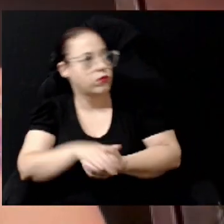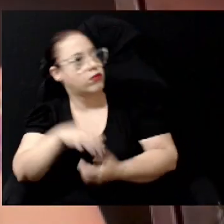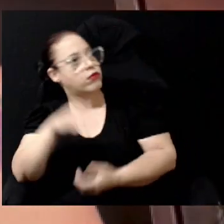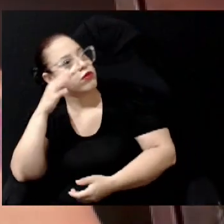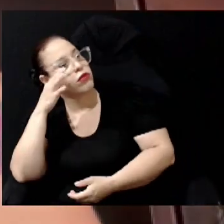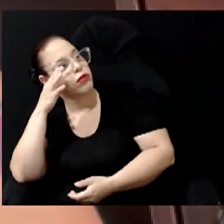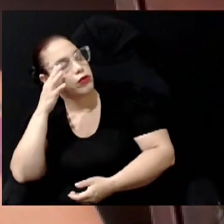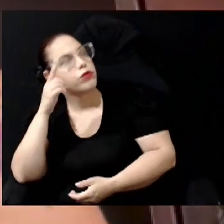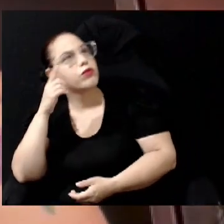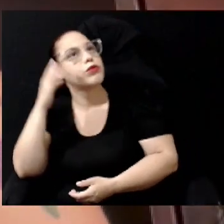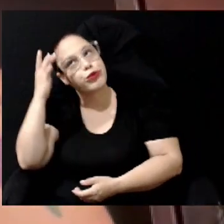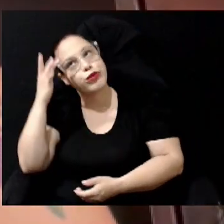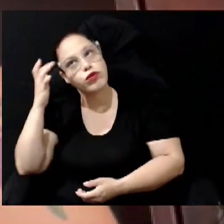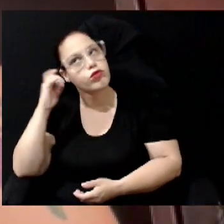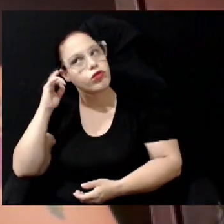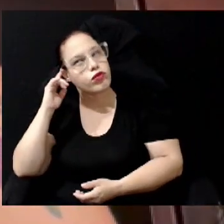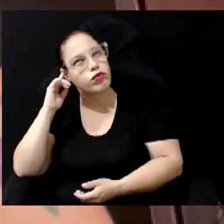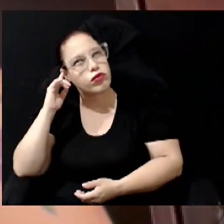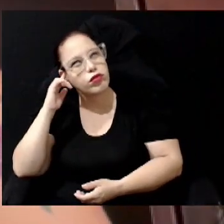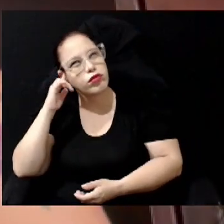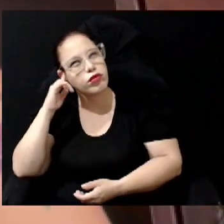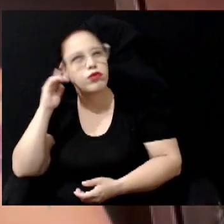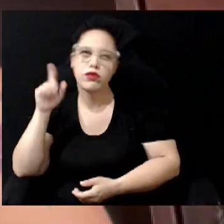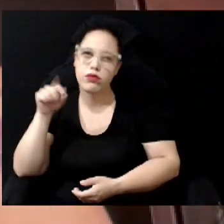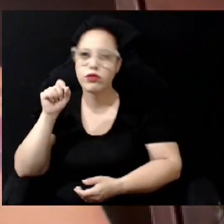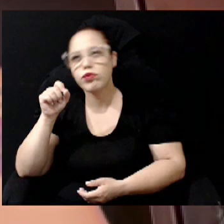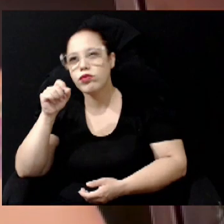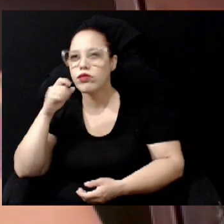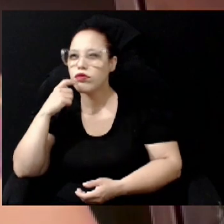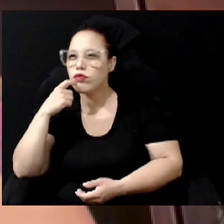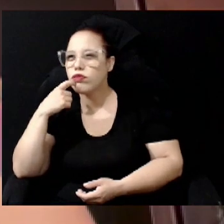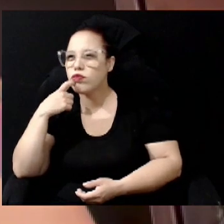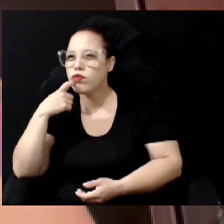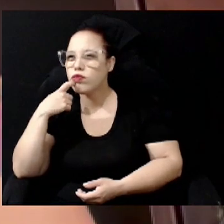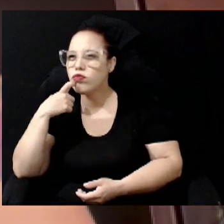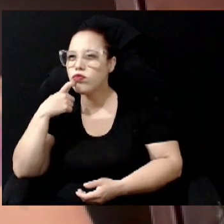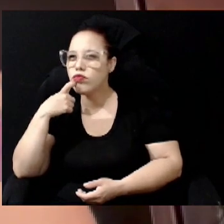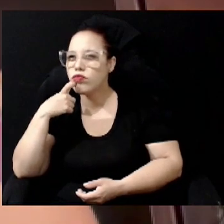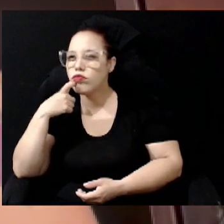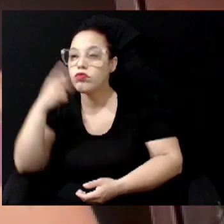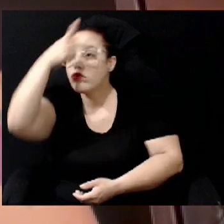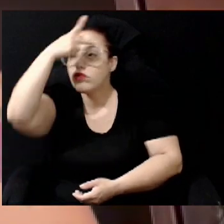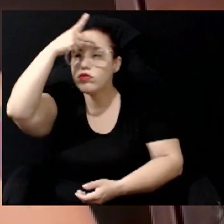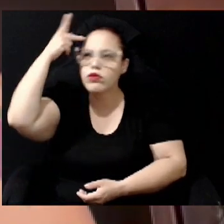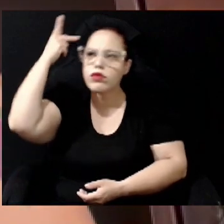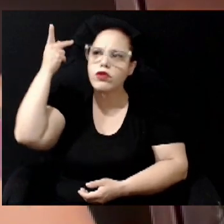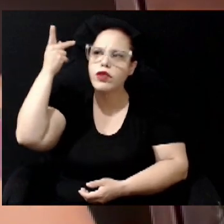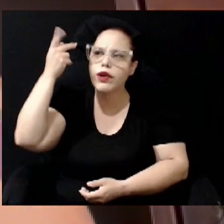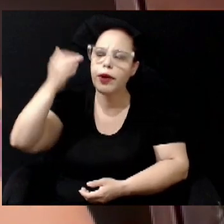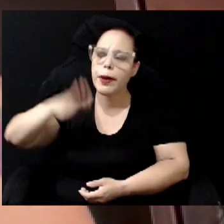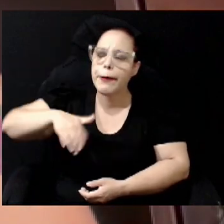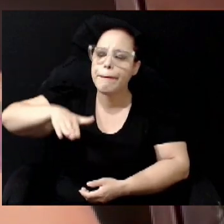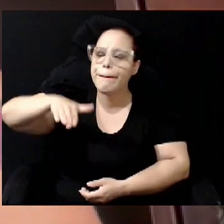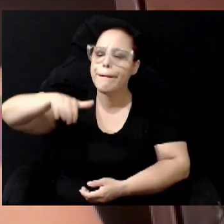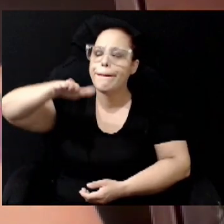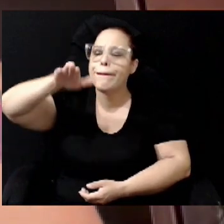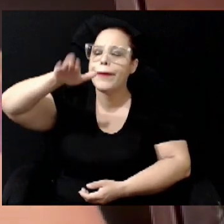Então, tem essa questão, né, de que são pessoas que estão muito mais